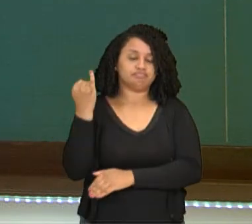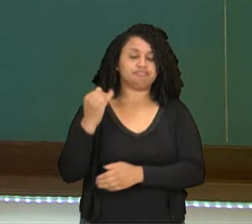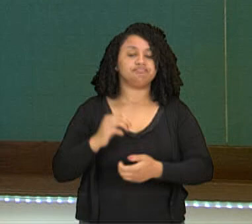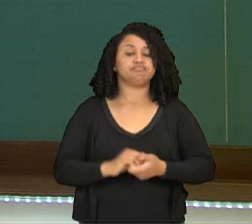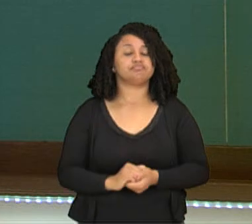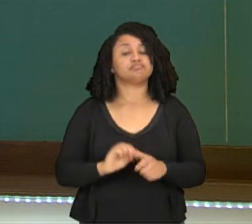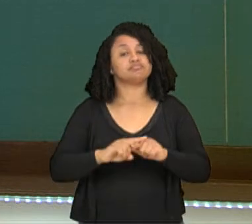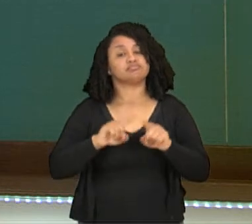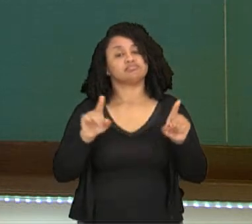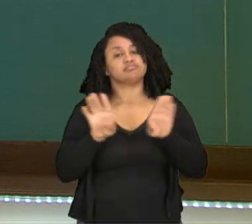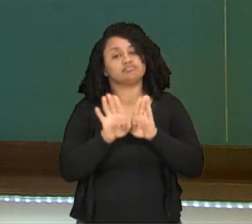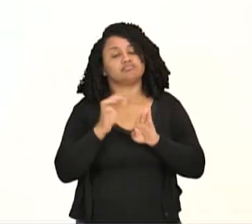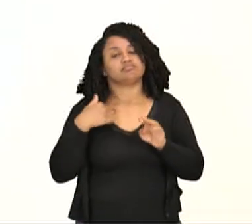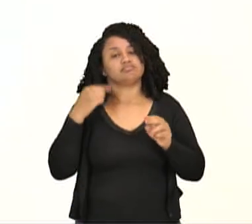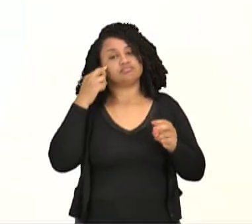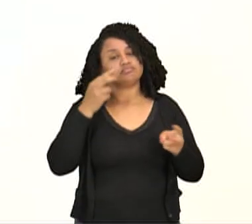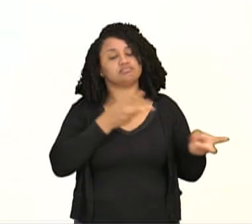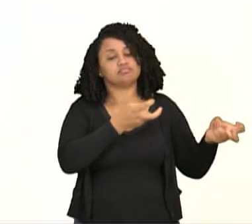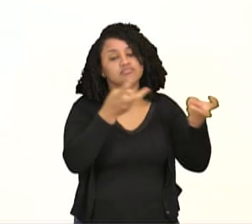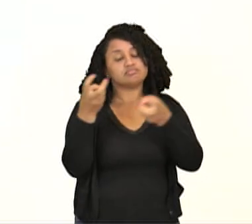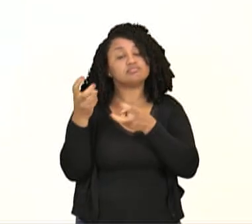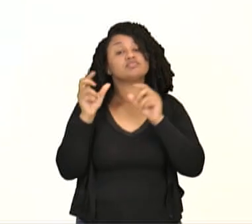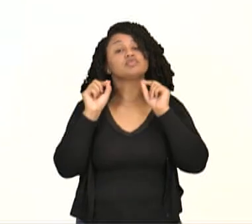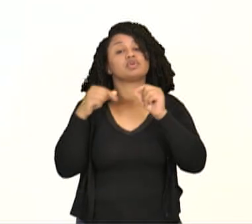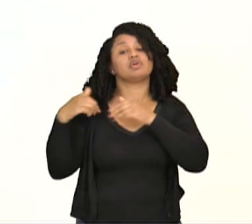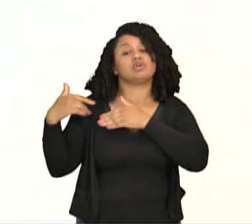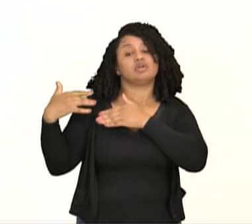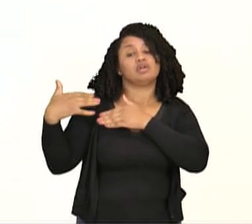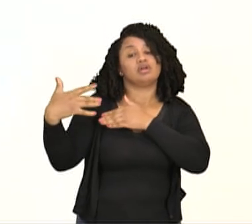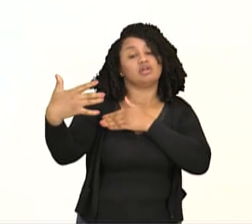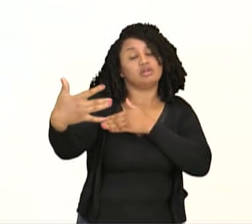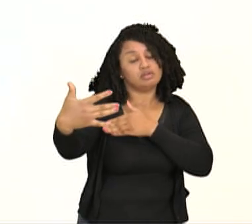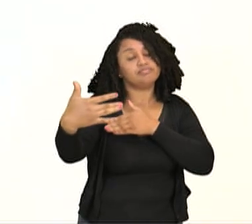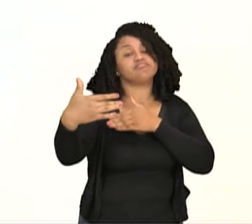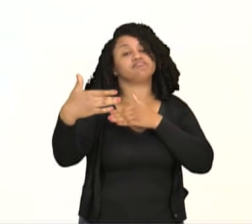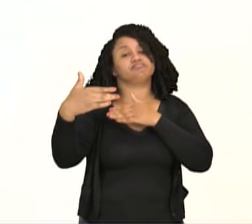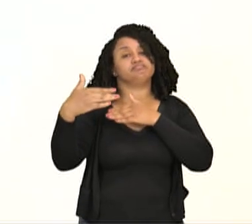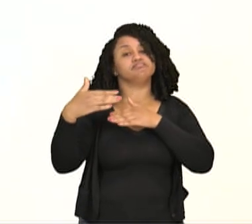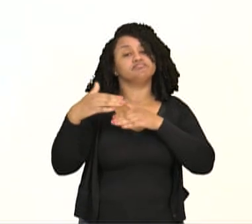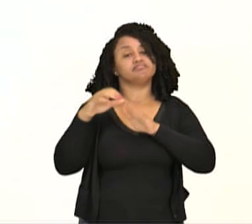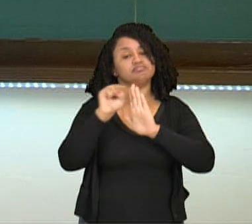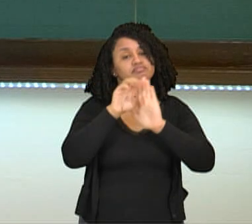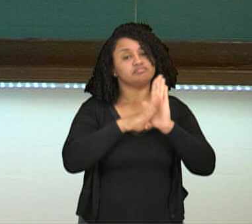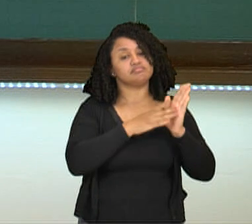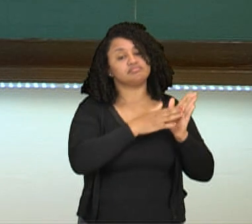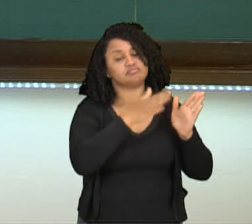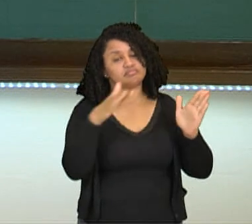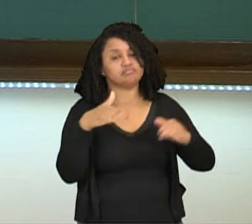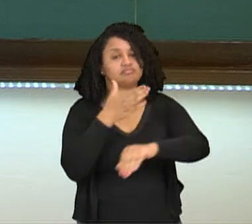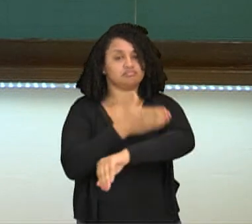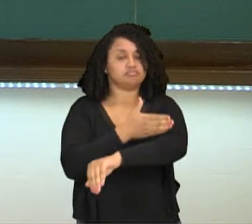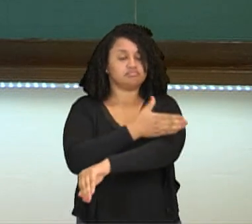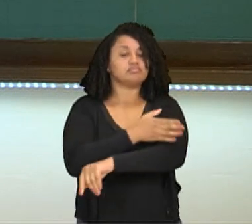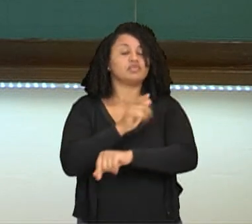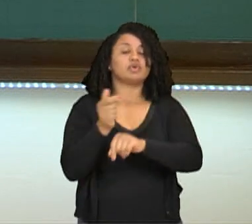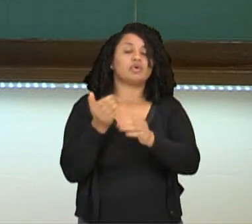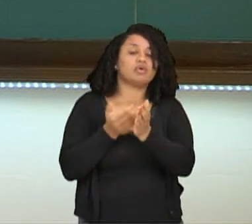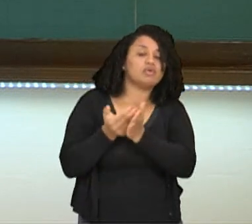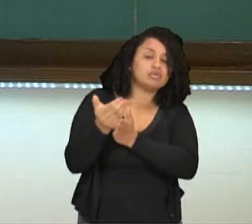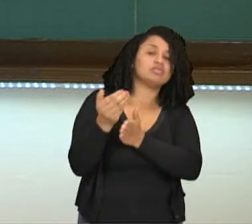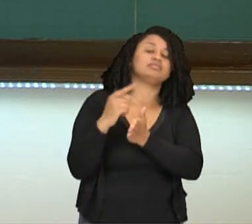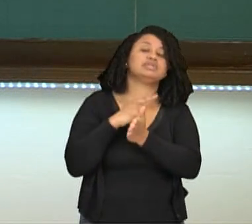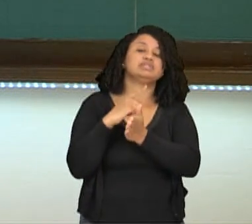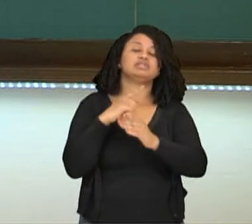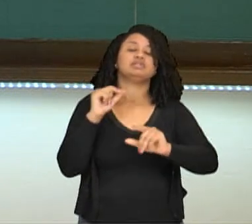Mas vamos ver também que com o passar do tempo, ao longo dos séculos da Idade Média, começam a